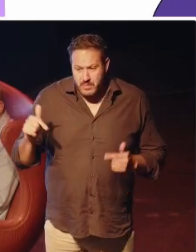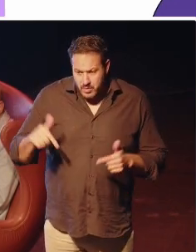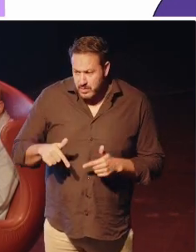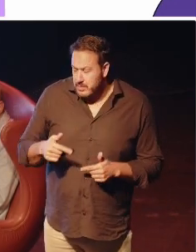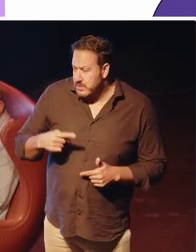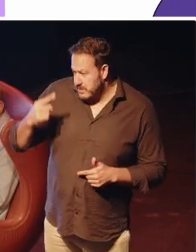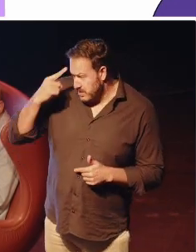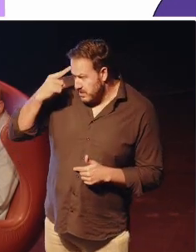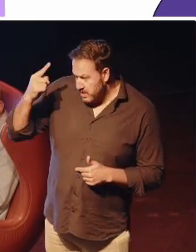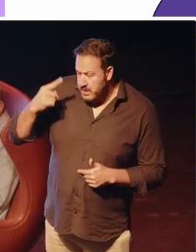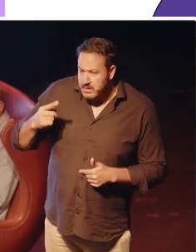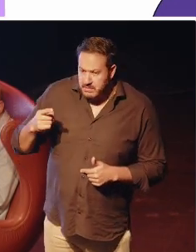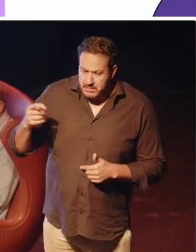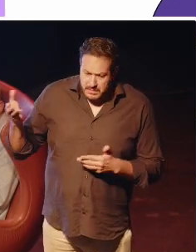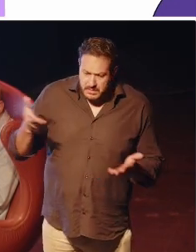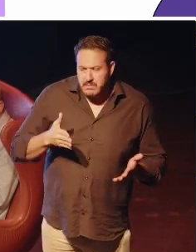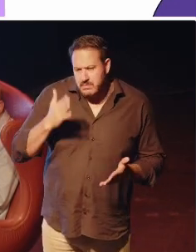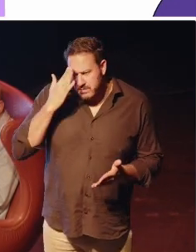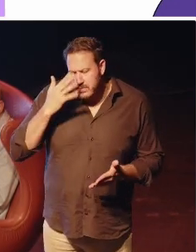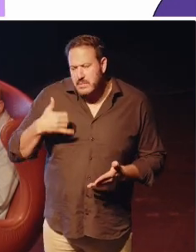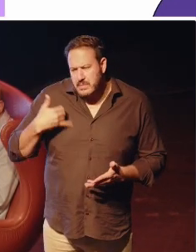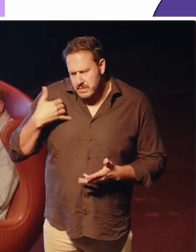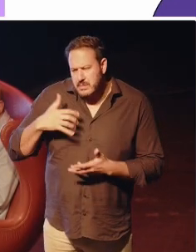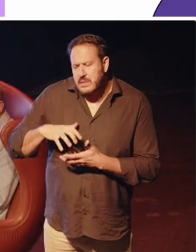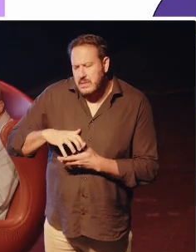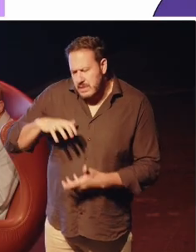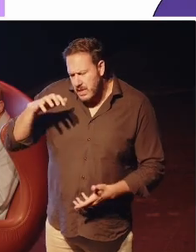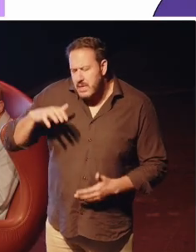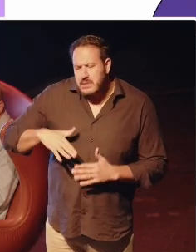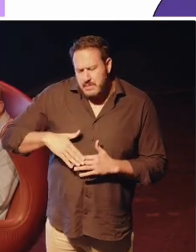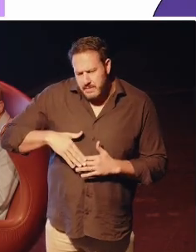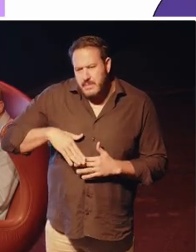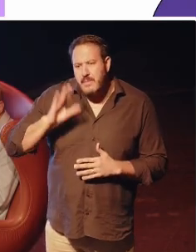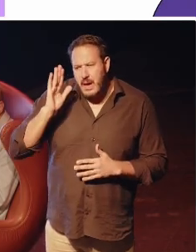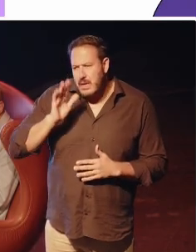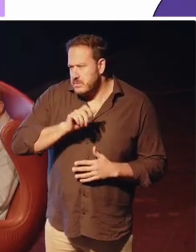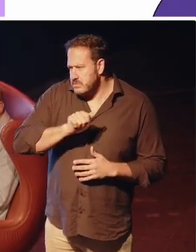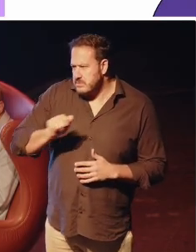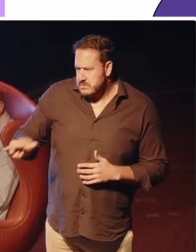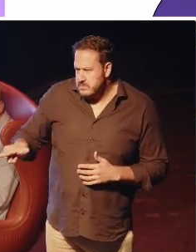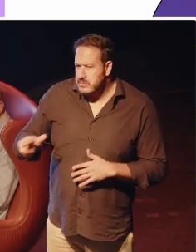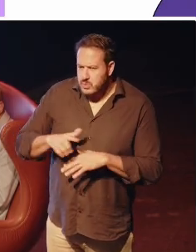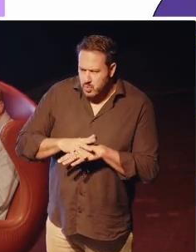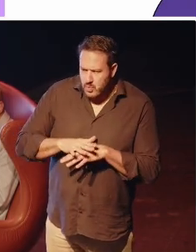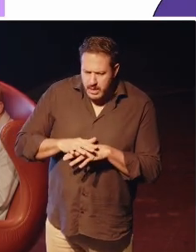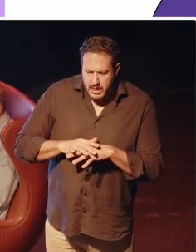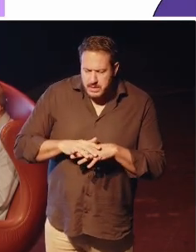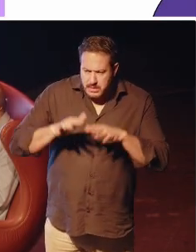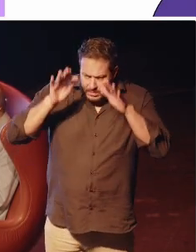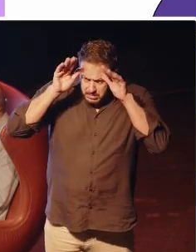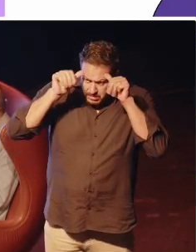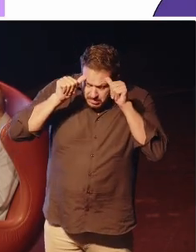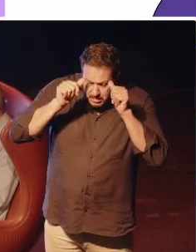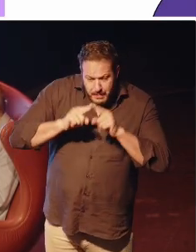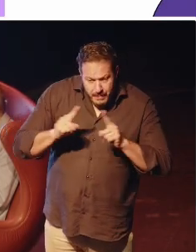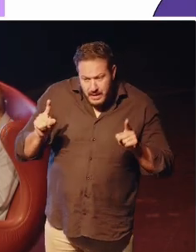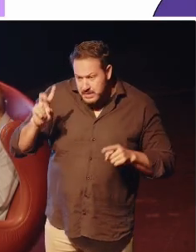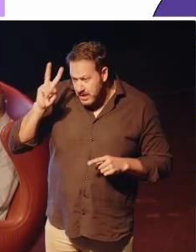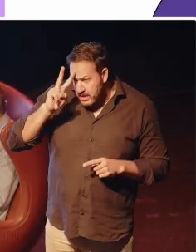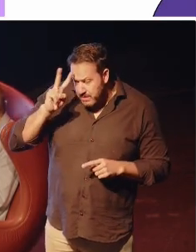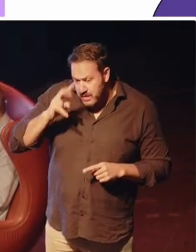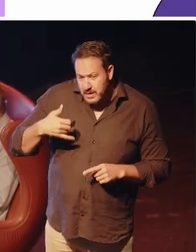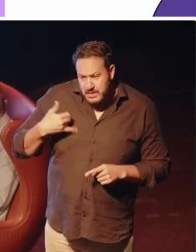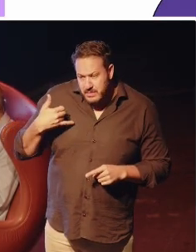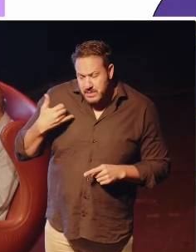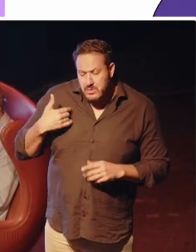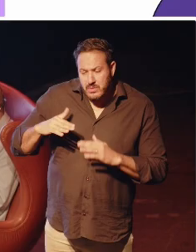ideia. Claro, idoso tem mais risco de ter doença de Alzheimer, mas de lembrar das pessoas com menor